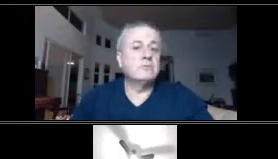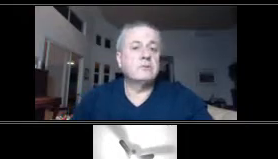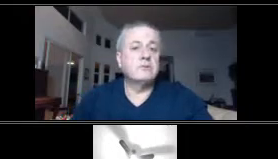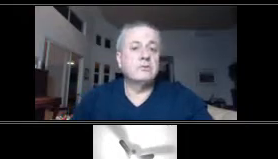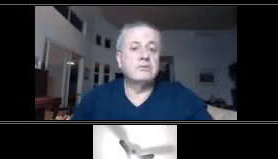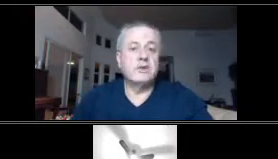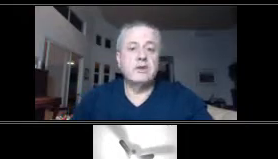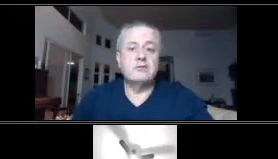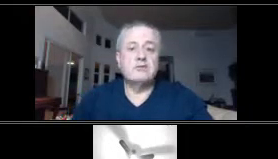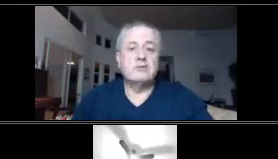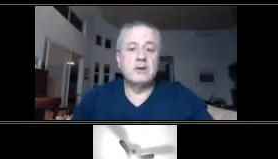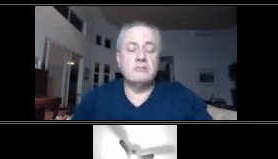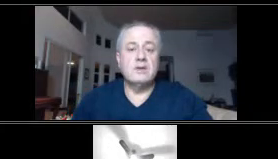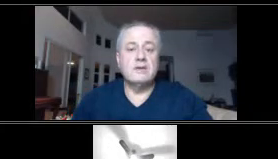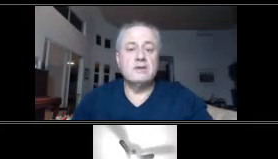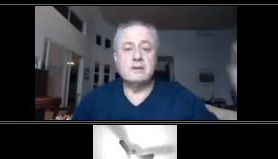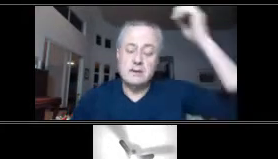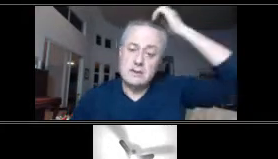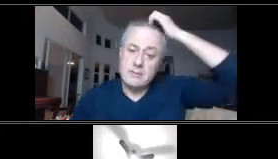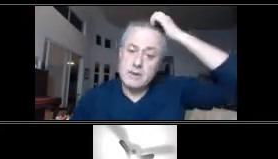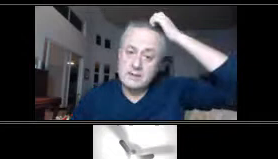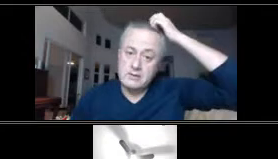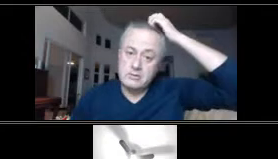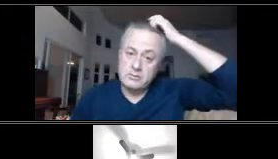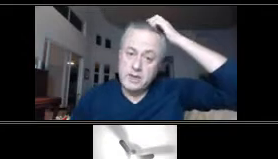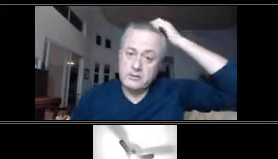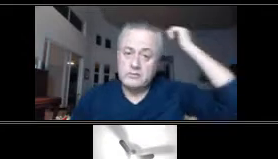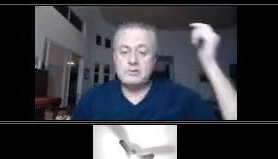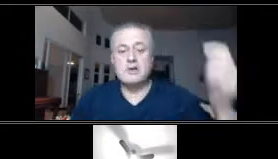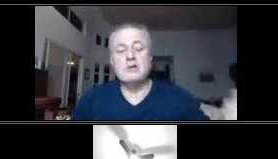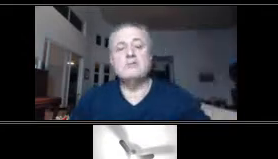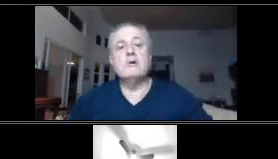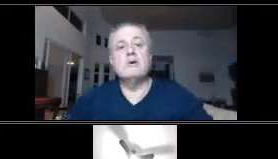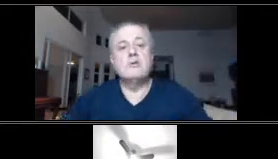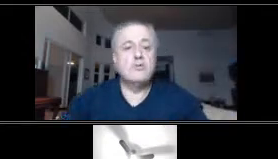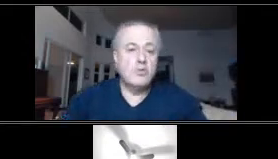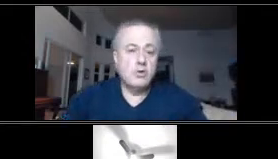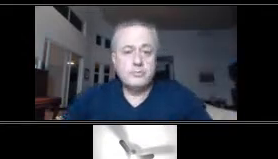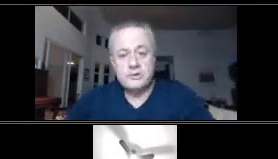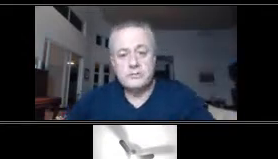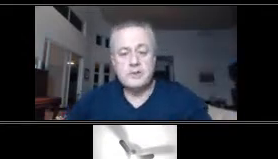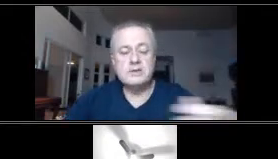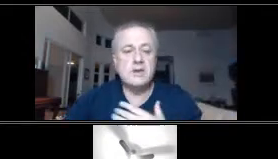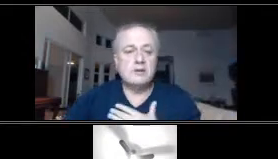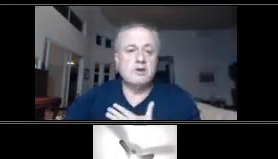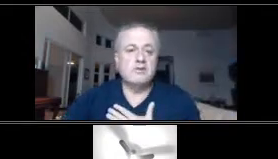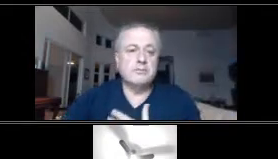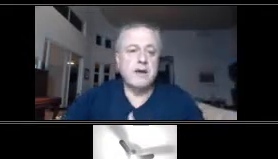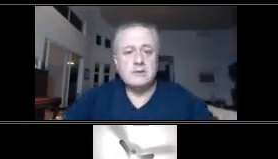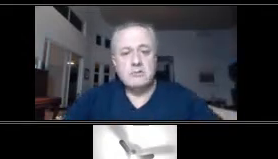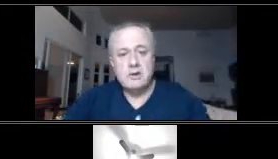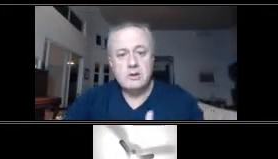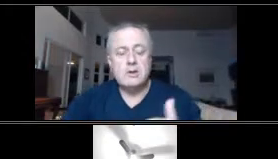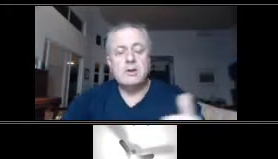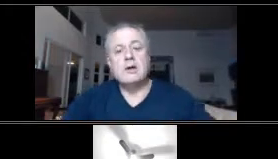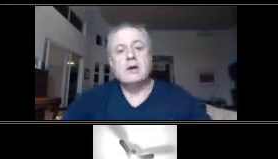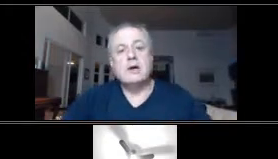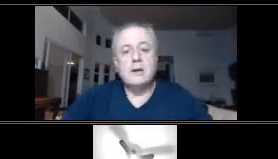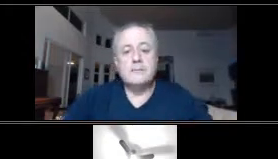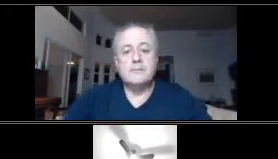batucando os dedos na mesa, está batendo os pés no chão, o corpo se mexendo, a